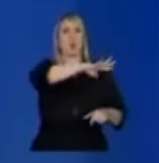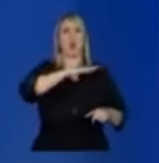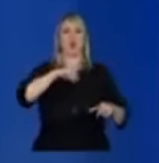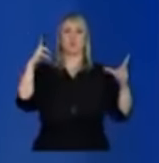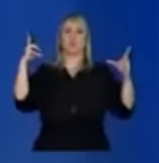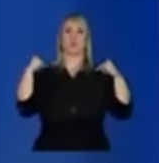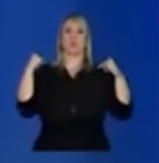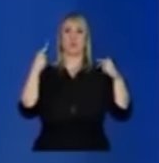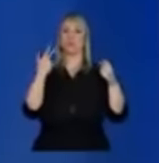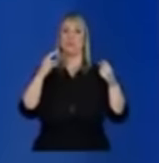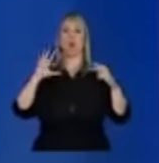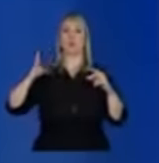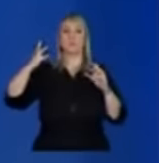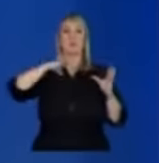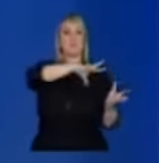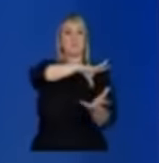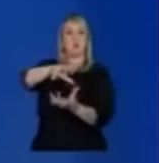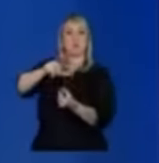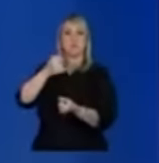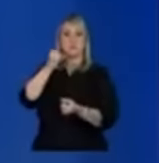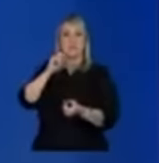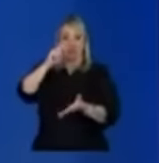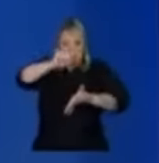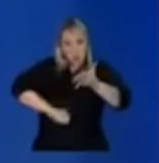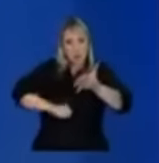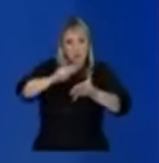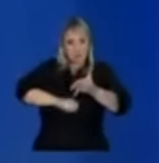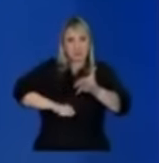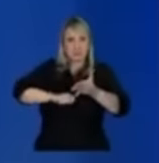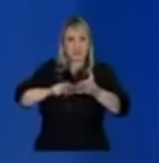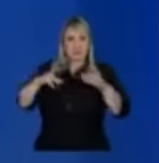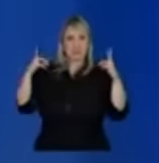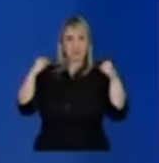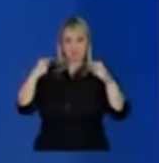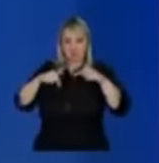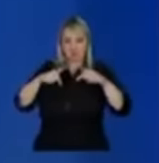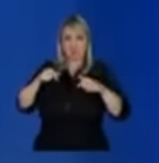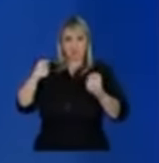como está acontecendo no mundo. Se eles querem contratar motoristas para